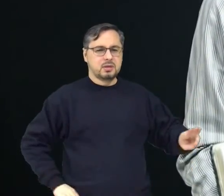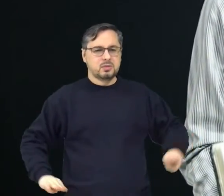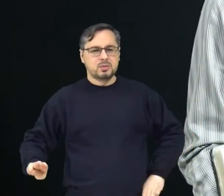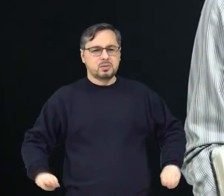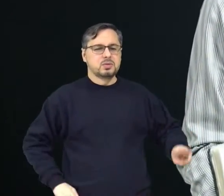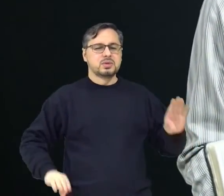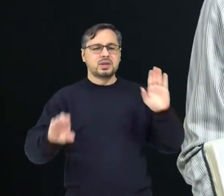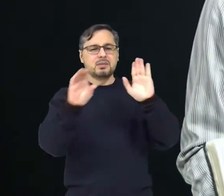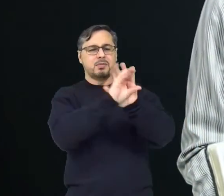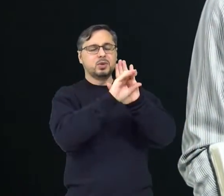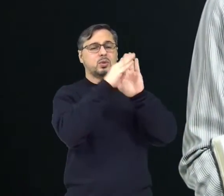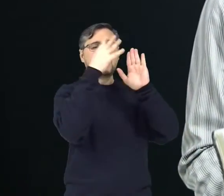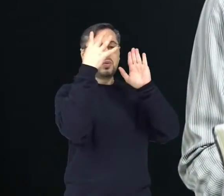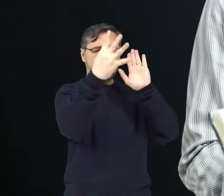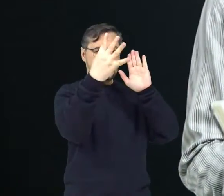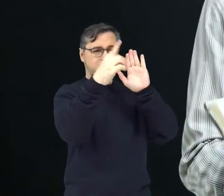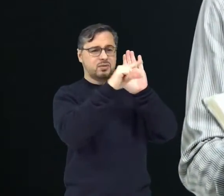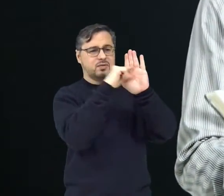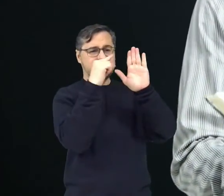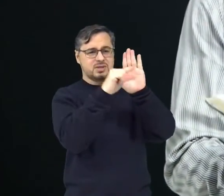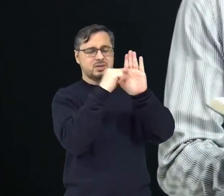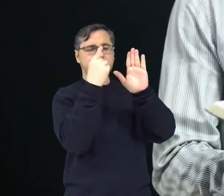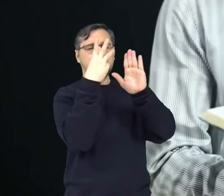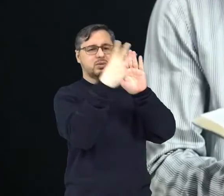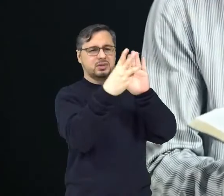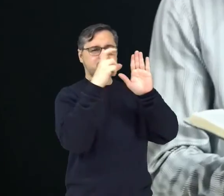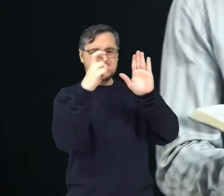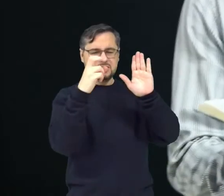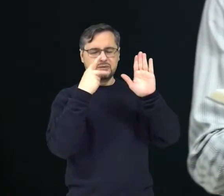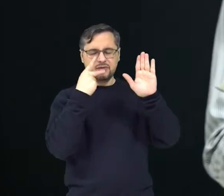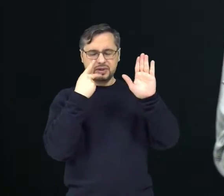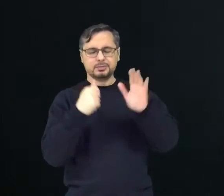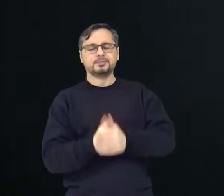versículo 35. Diz-nos assim: